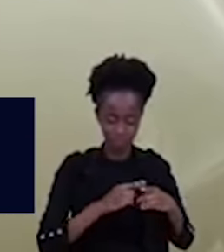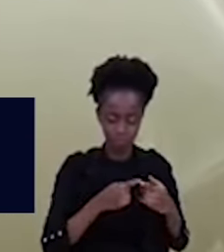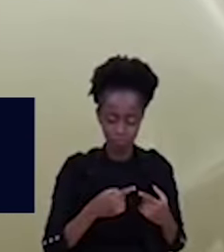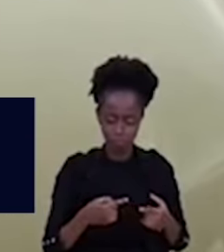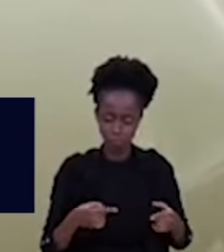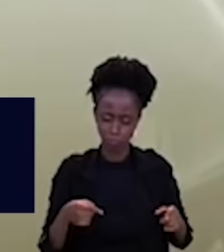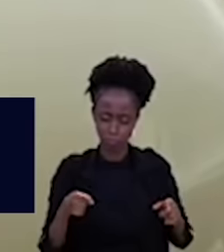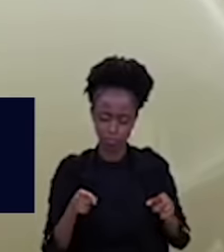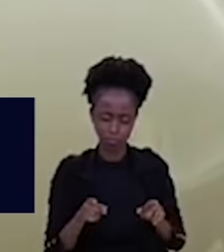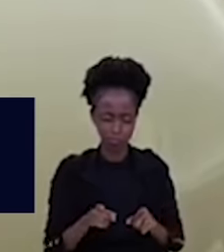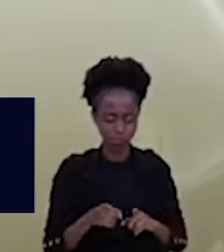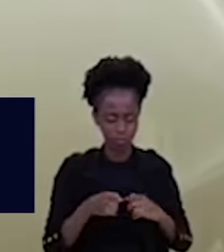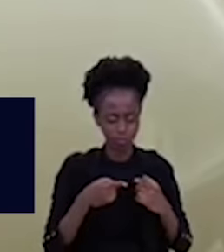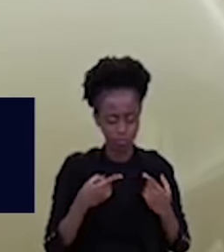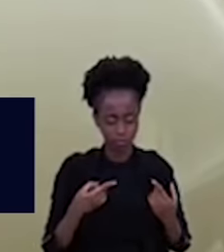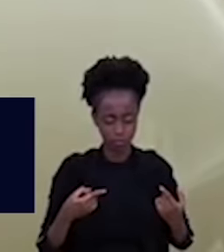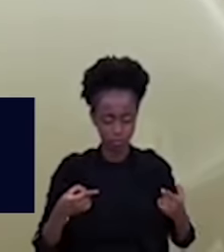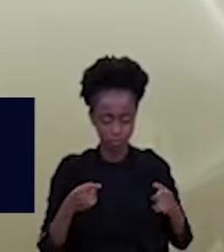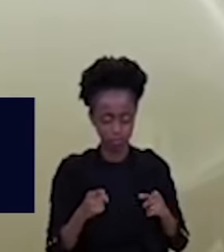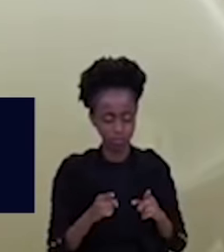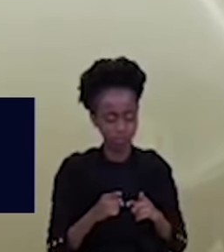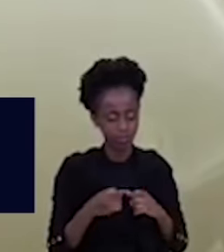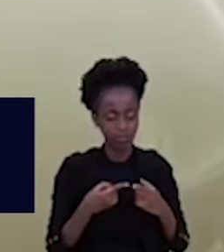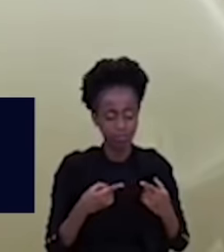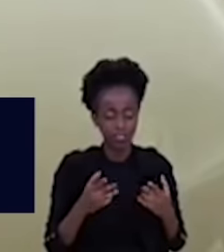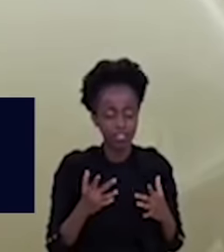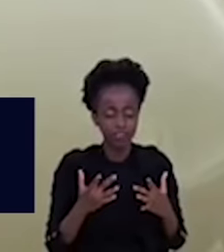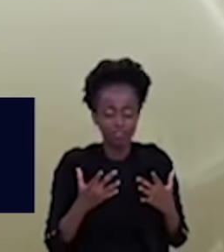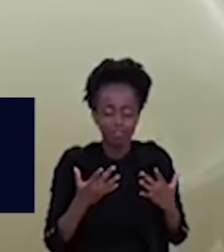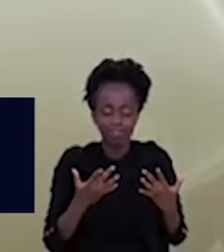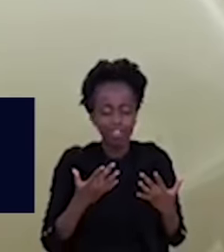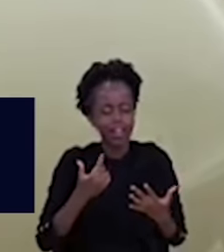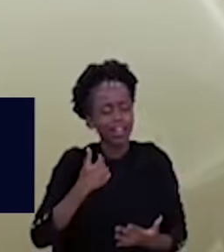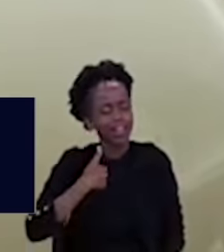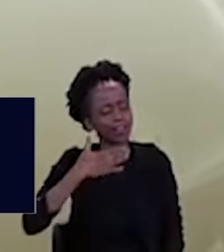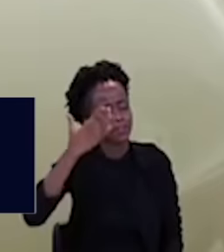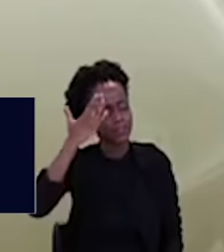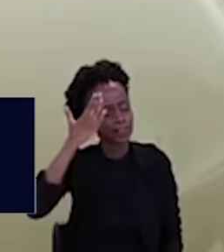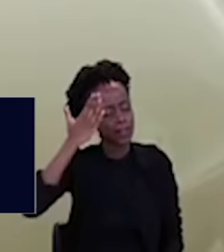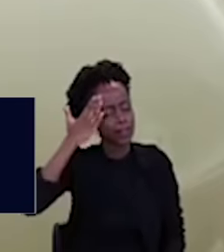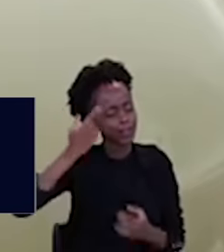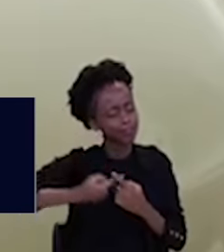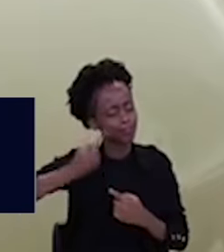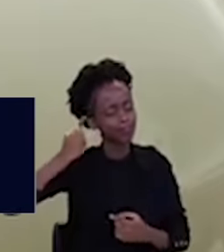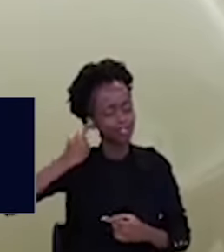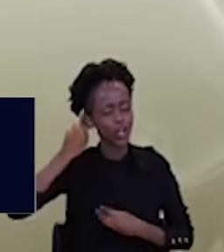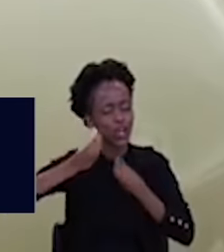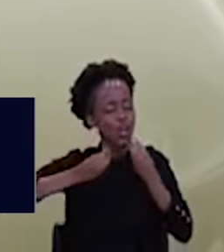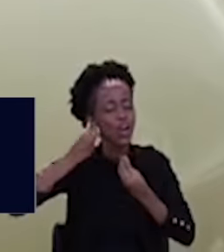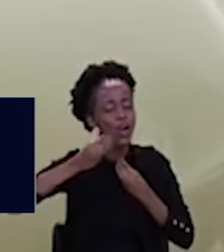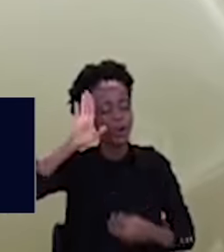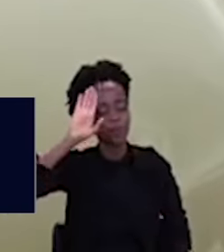eu já fiz. Ah, se antes eu soubesse, ah, se antes eu soubesse, como